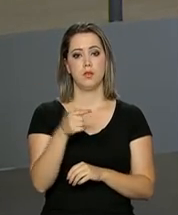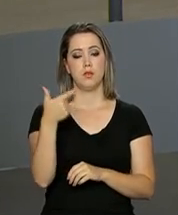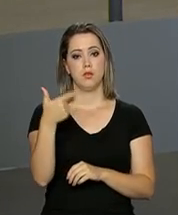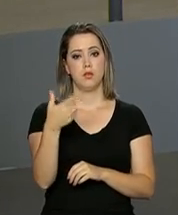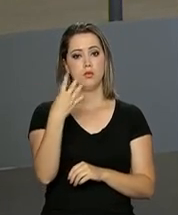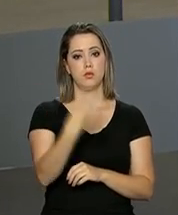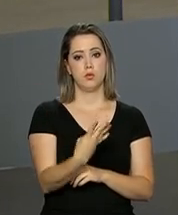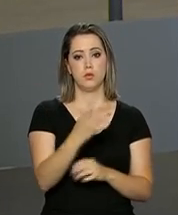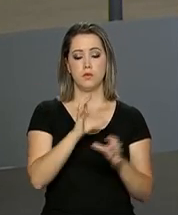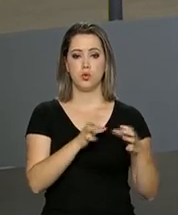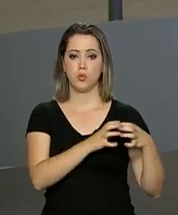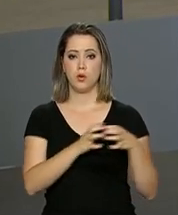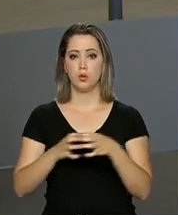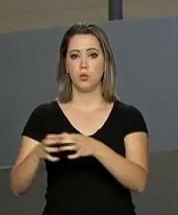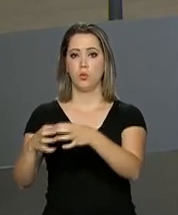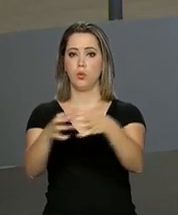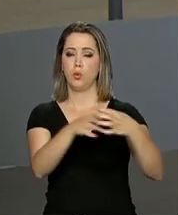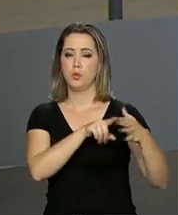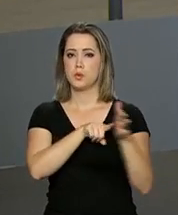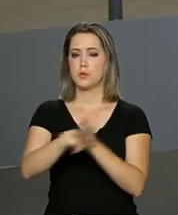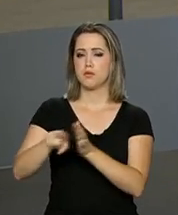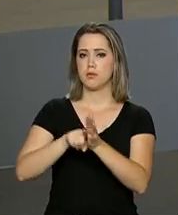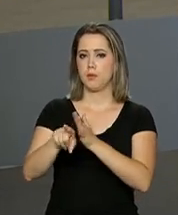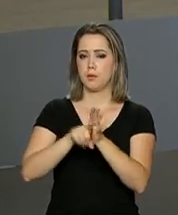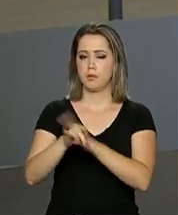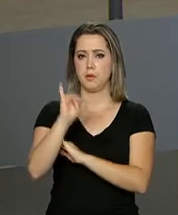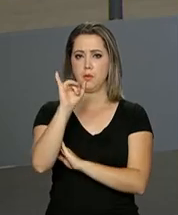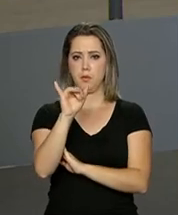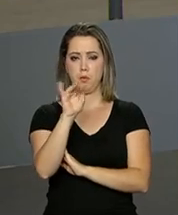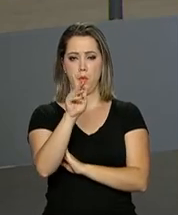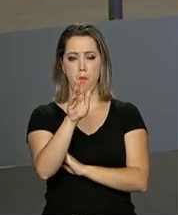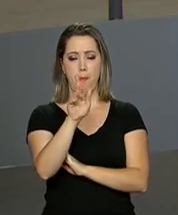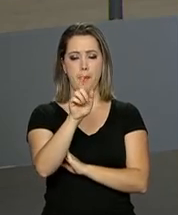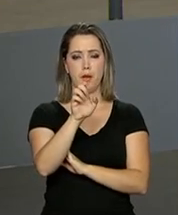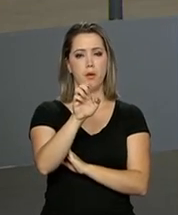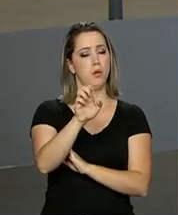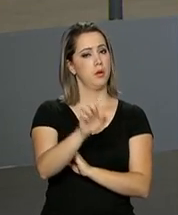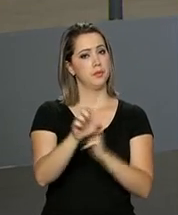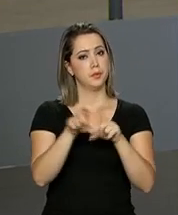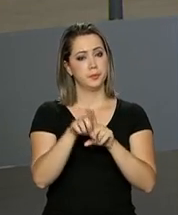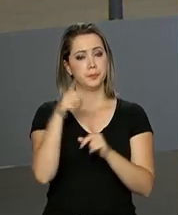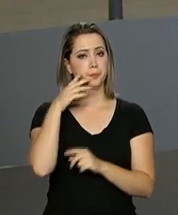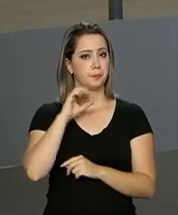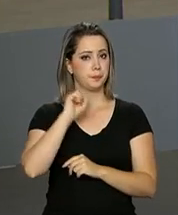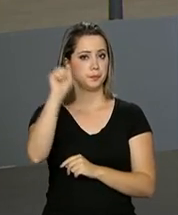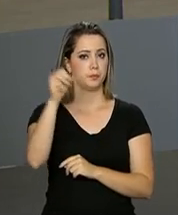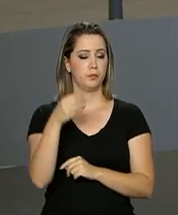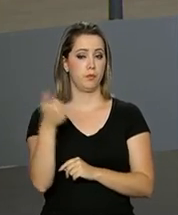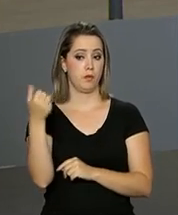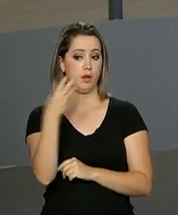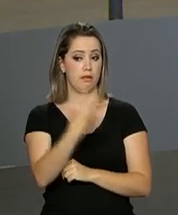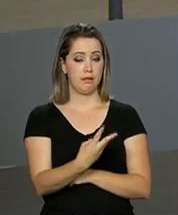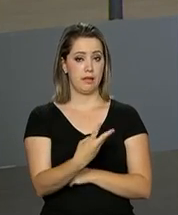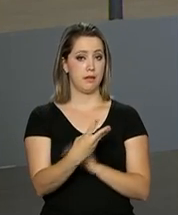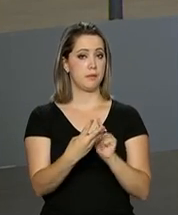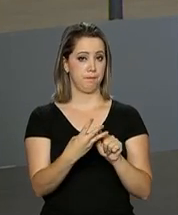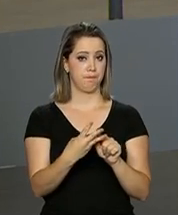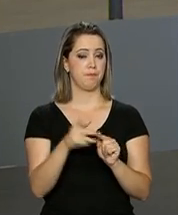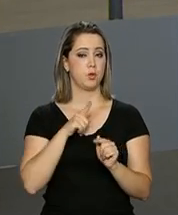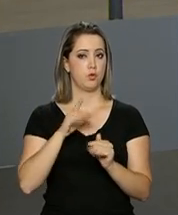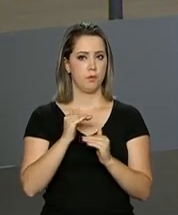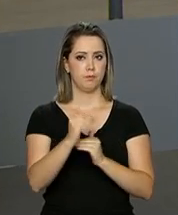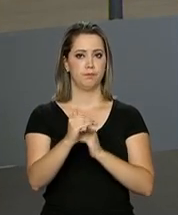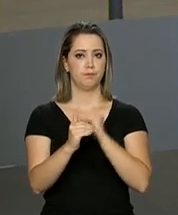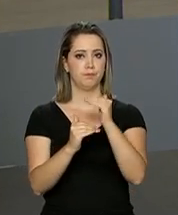24 segmentos que são pesquisados pelo IBGE mensalmente em abril 13 deles apresentaram